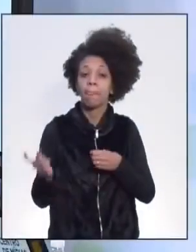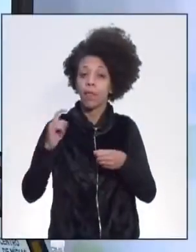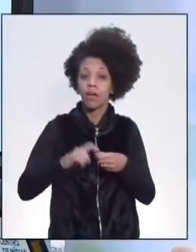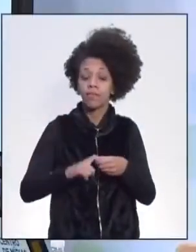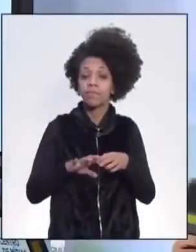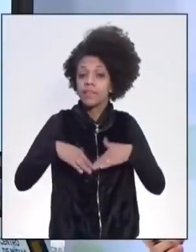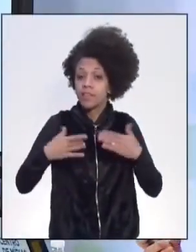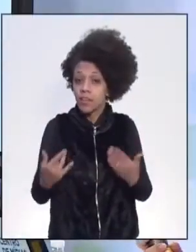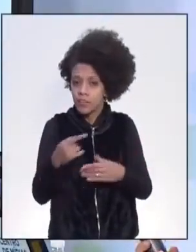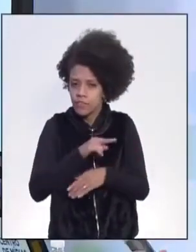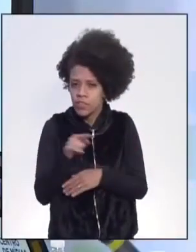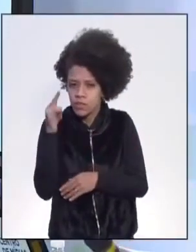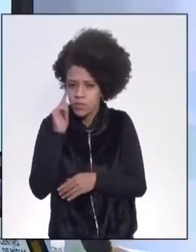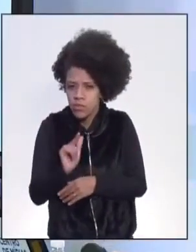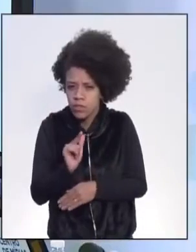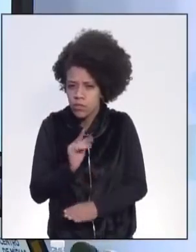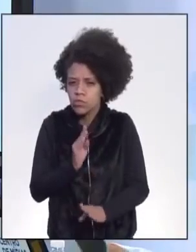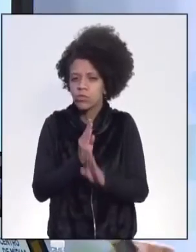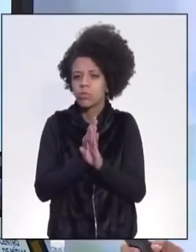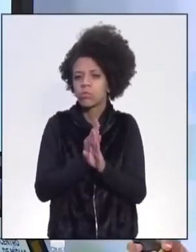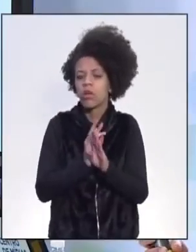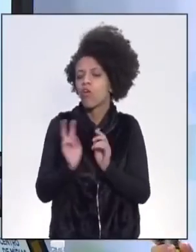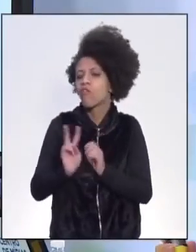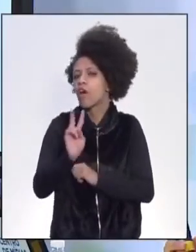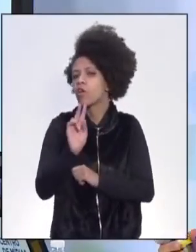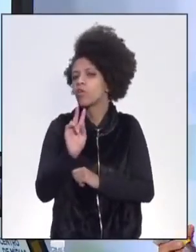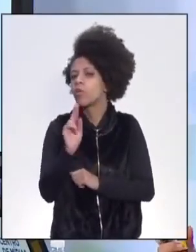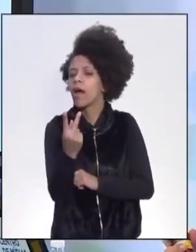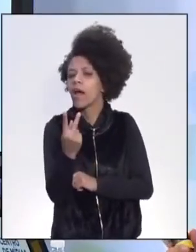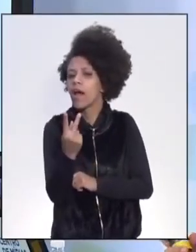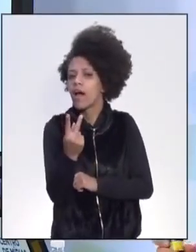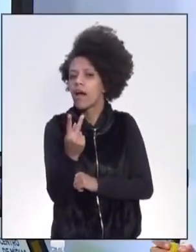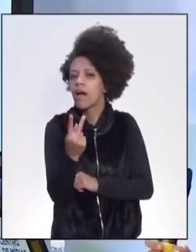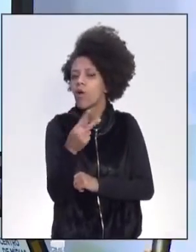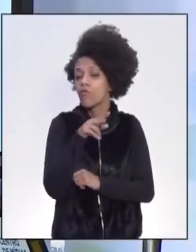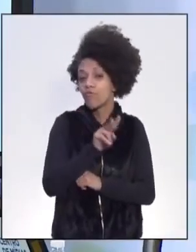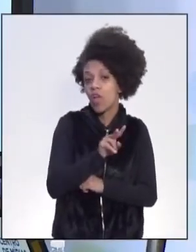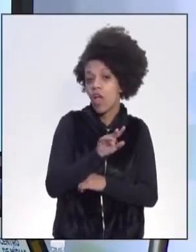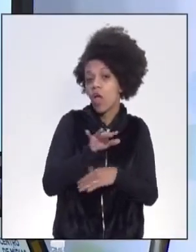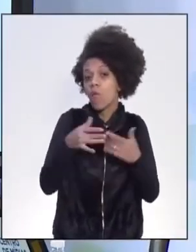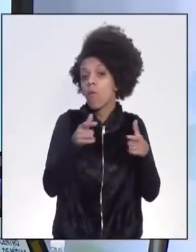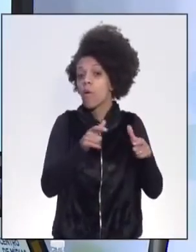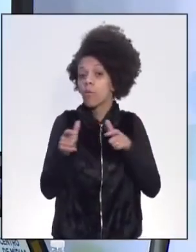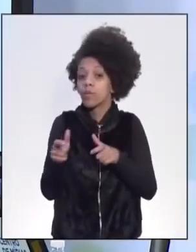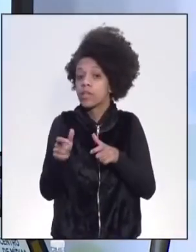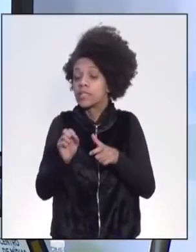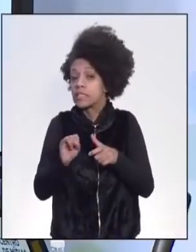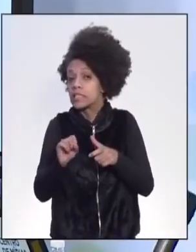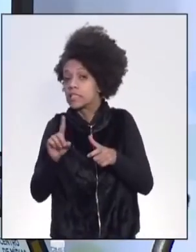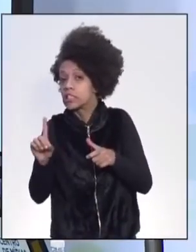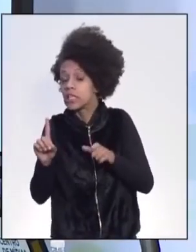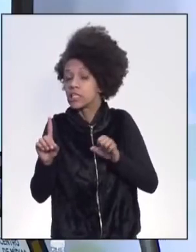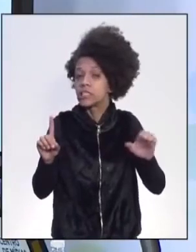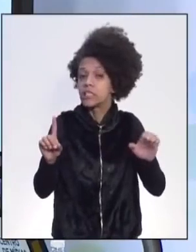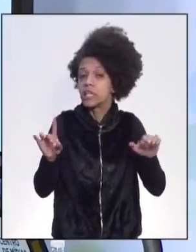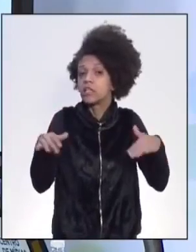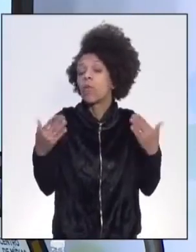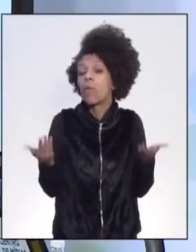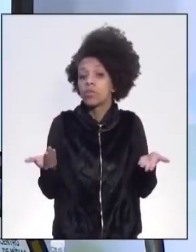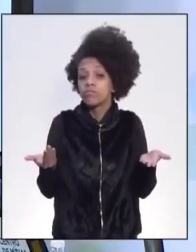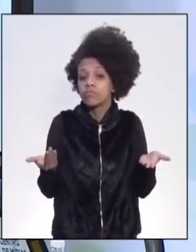Voltamos. E aí, vocês conseguiram achar qual é o valor do H? O vértice? Qual que é o deslocamento, se é para a direita e para a esquerda, em quantas